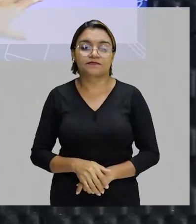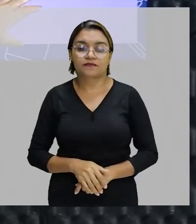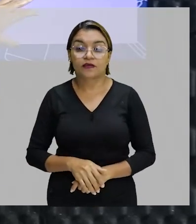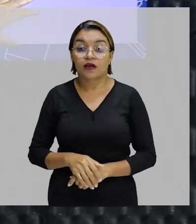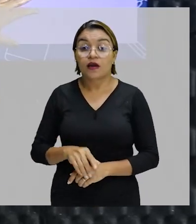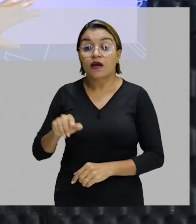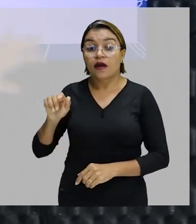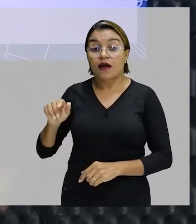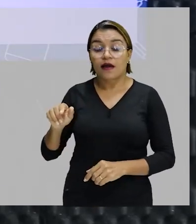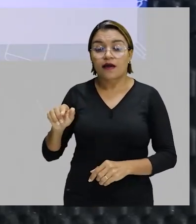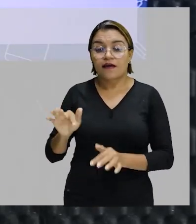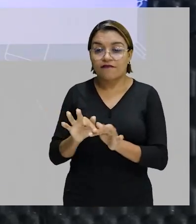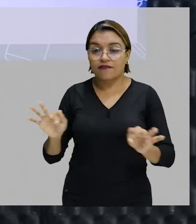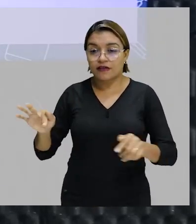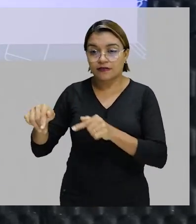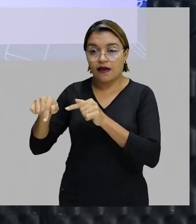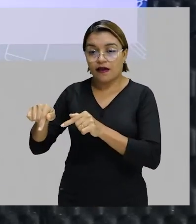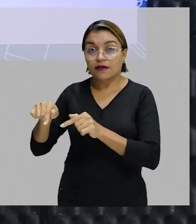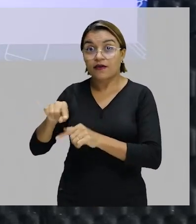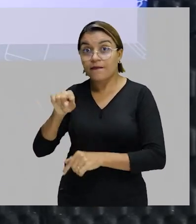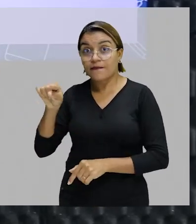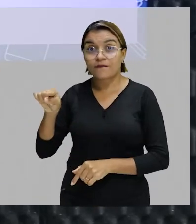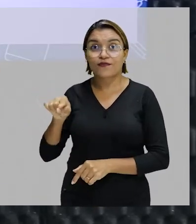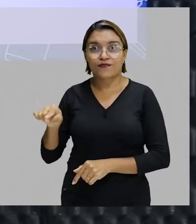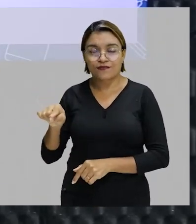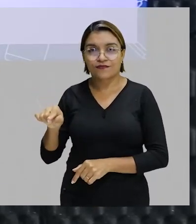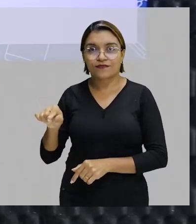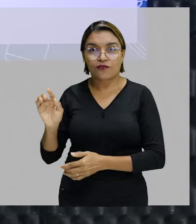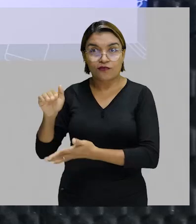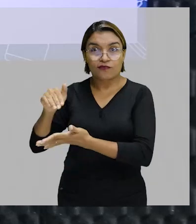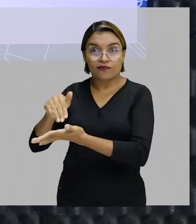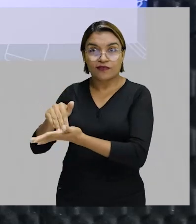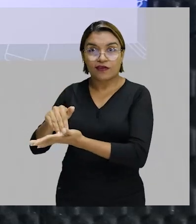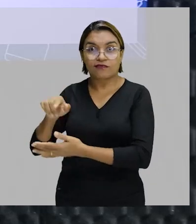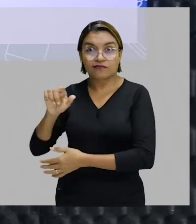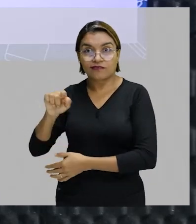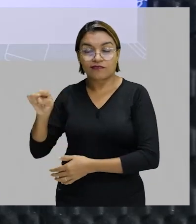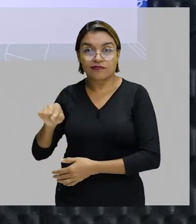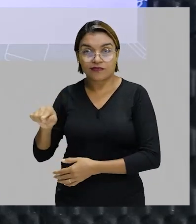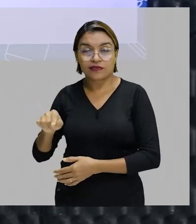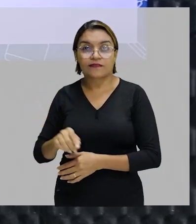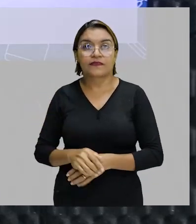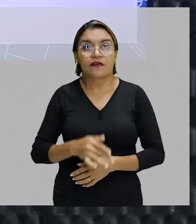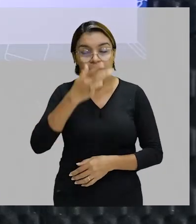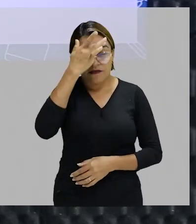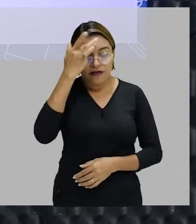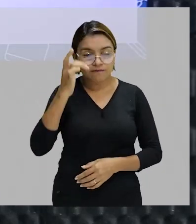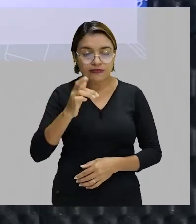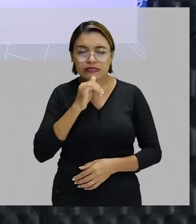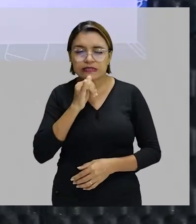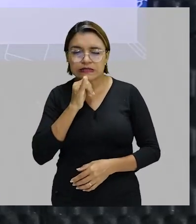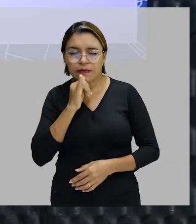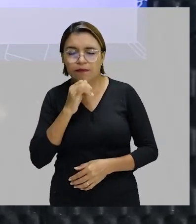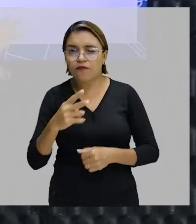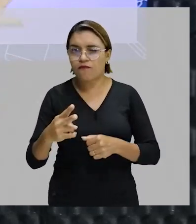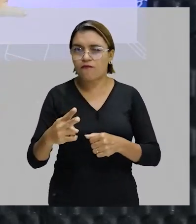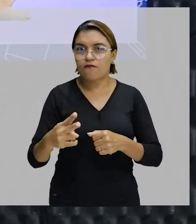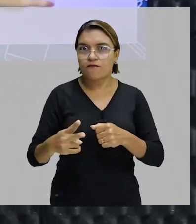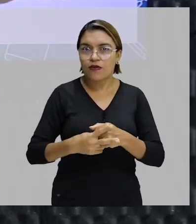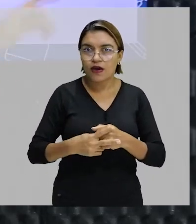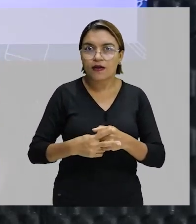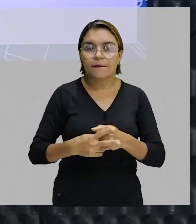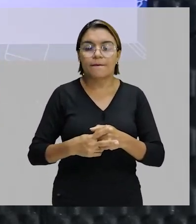no final, como é uma pergunta, ponto de interrogação. Verbo auxiliar, sujeito, verbo principal no particípio